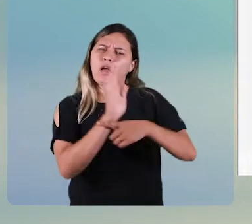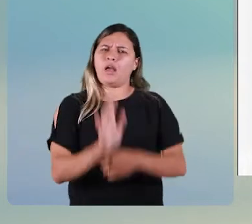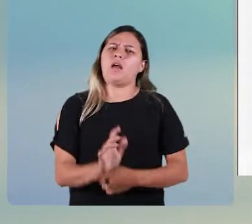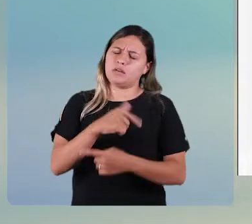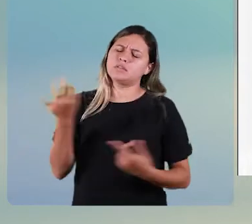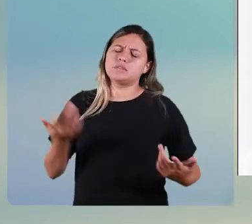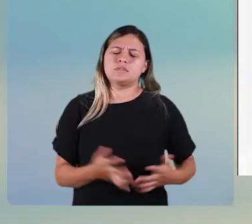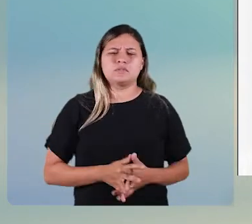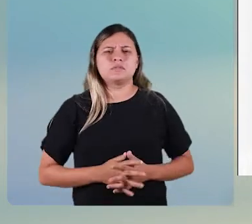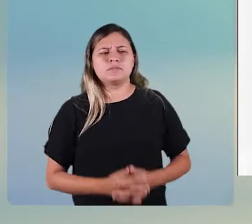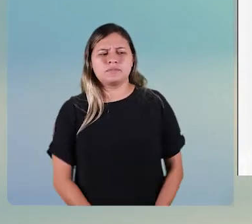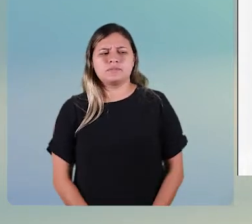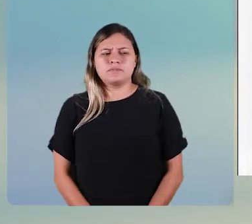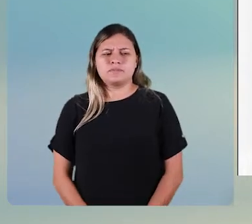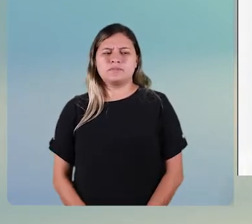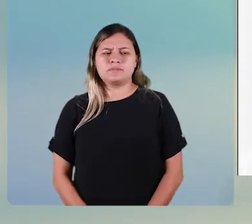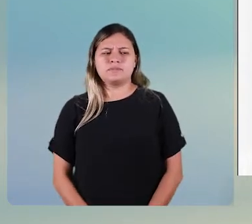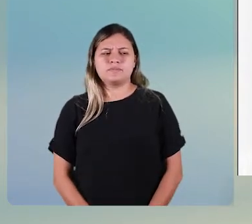detrimento do petróleo, tá?